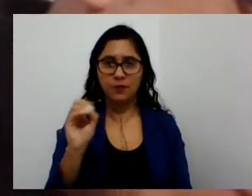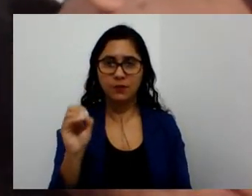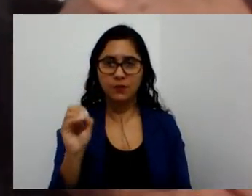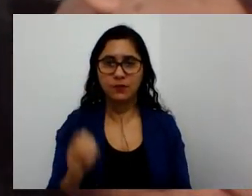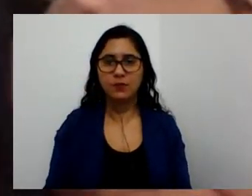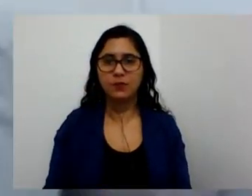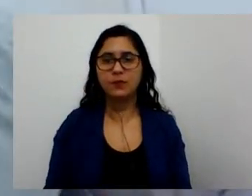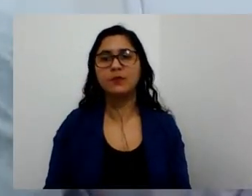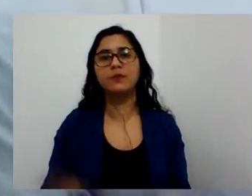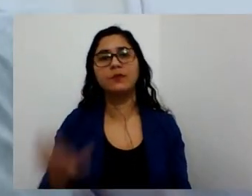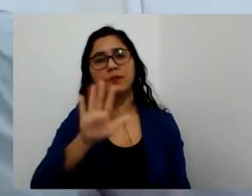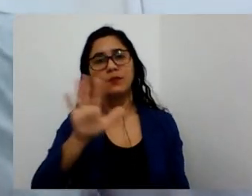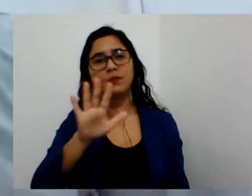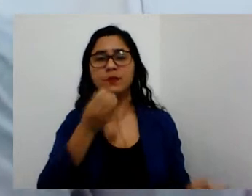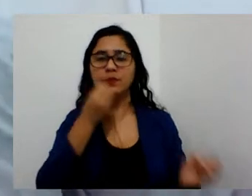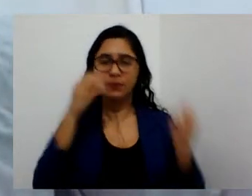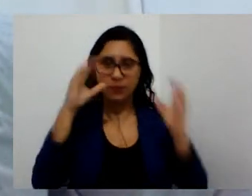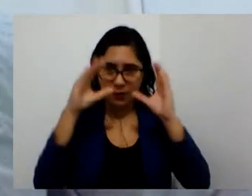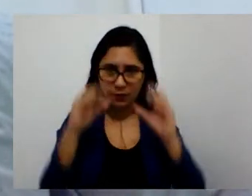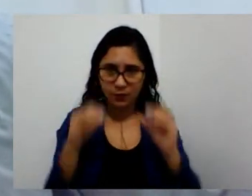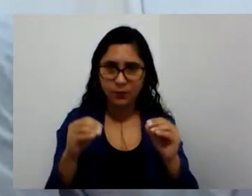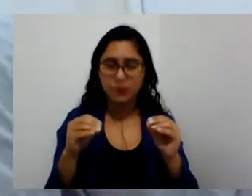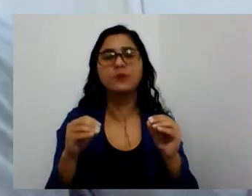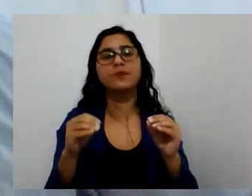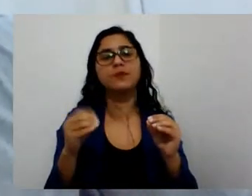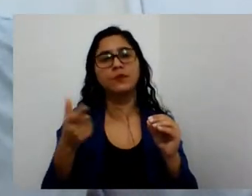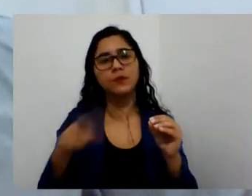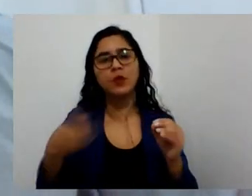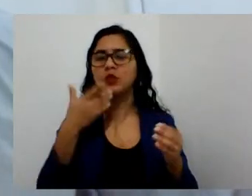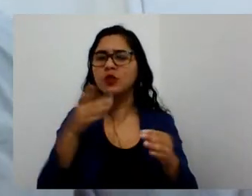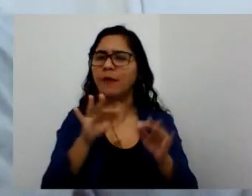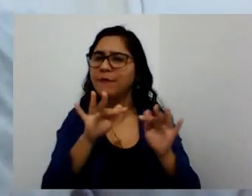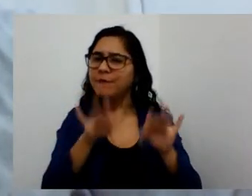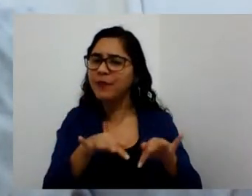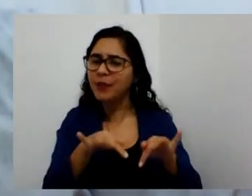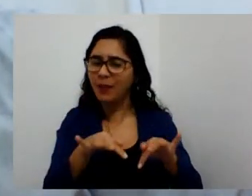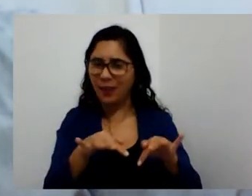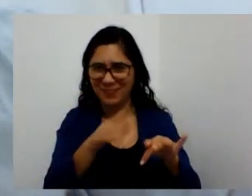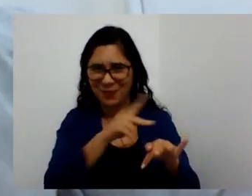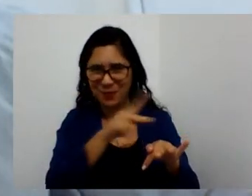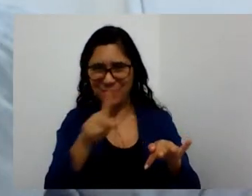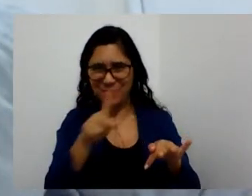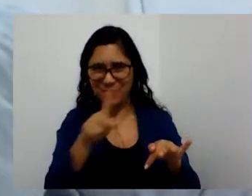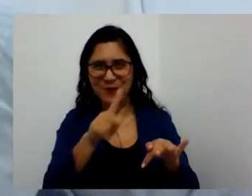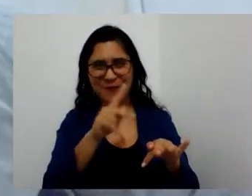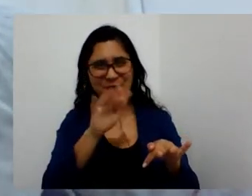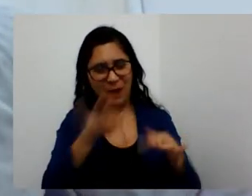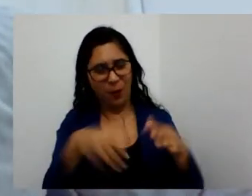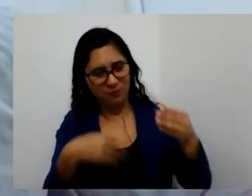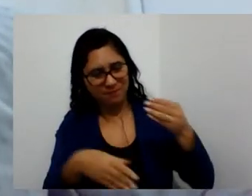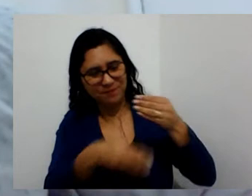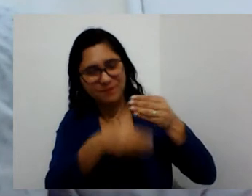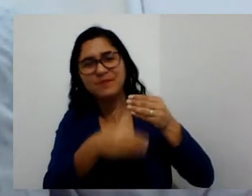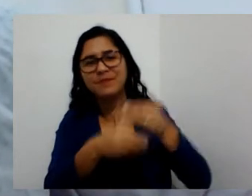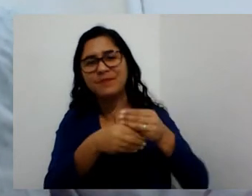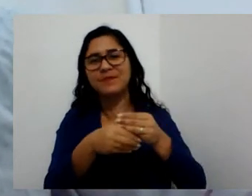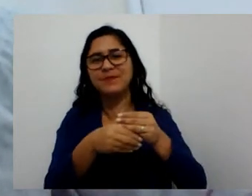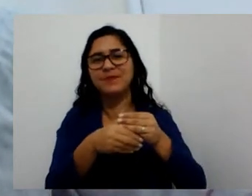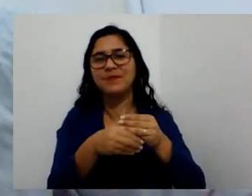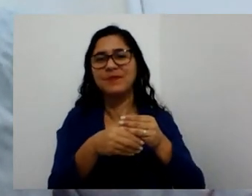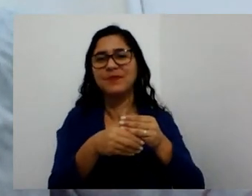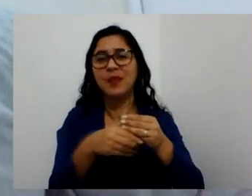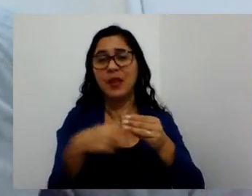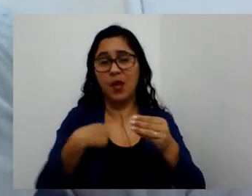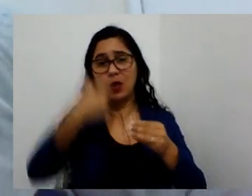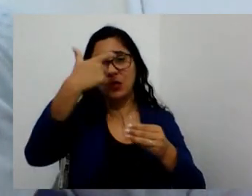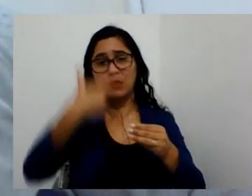Olá, boa noite novamente. Eu gostaria de somente finalizar essa fala do professor Fernando como um